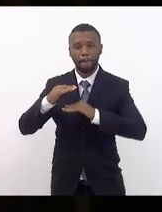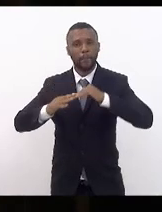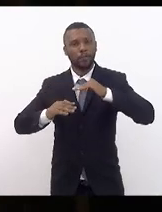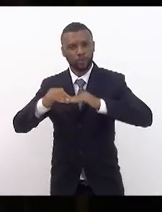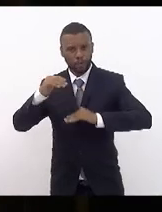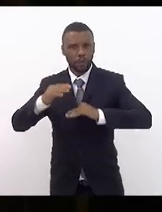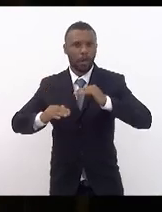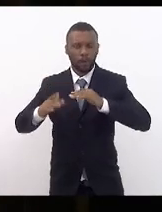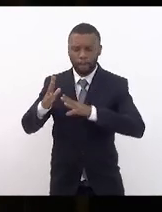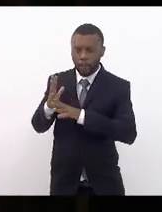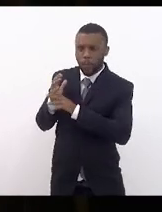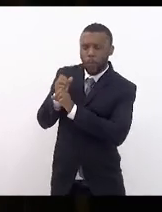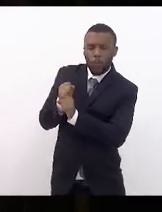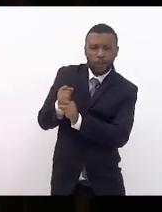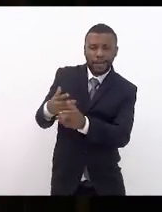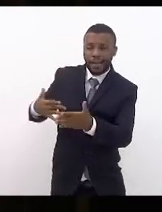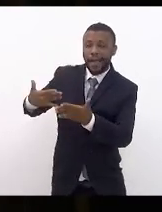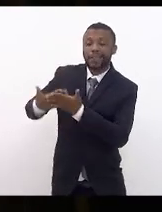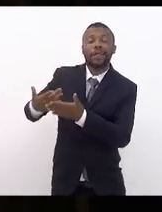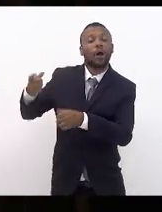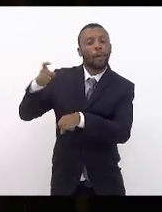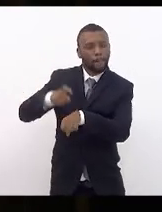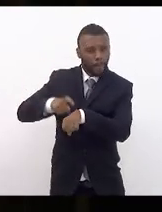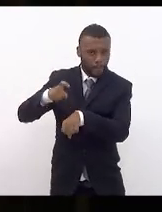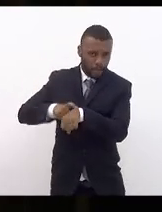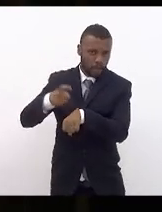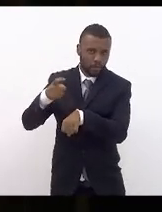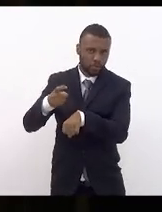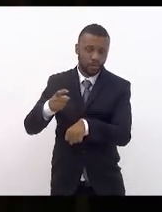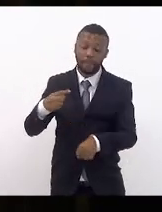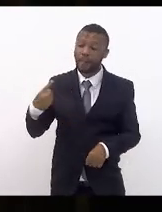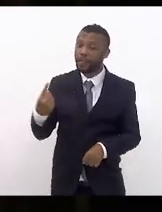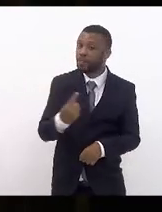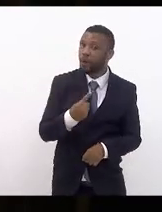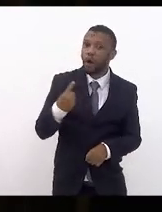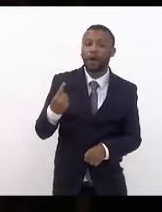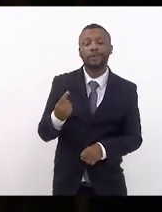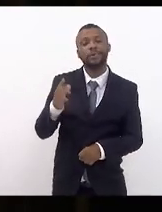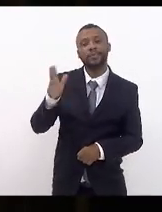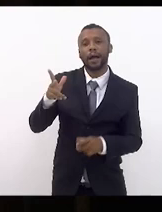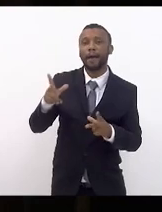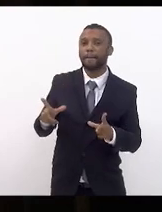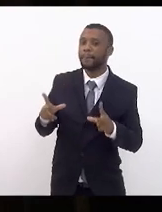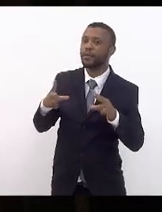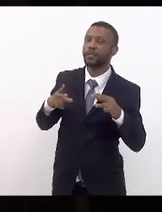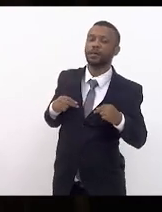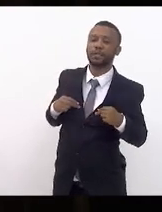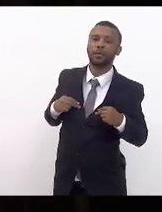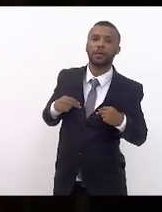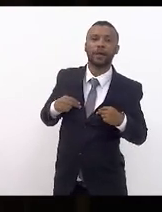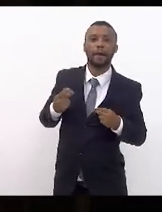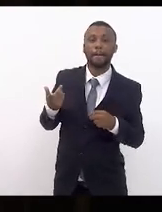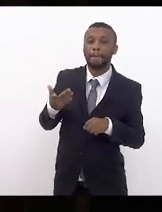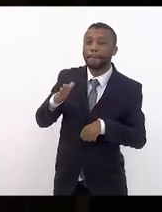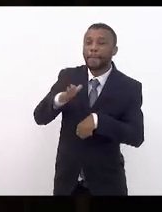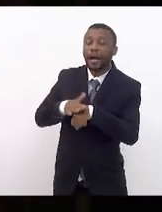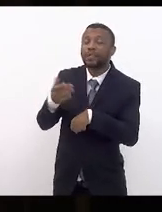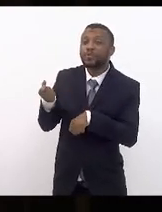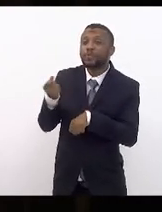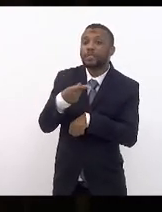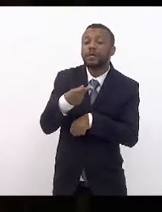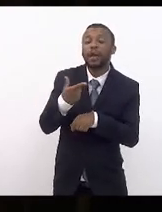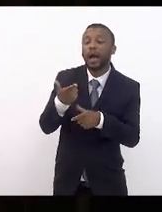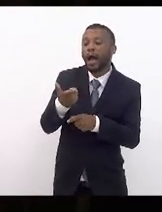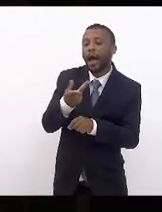profissional que tem tido até agora, para nós, ele já mereceria mais do que a medalha.